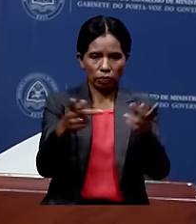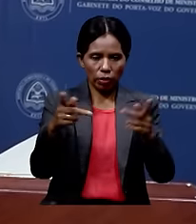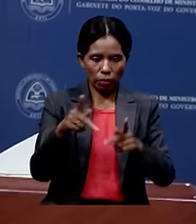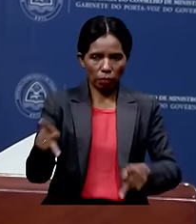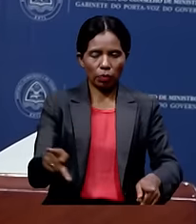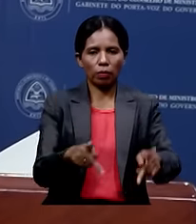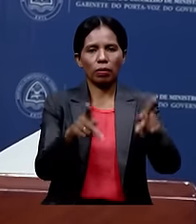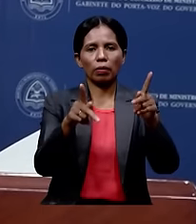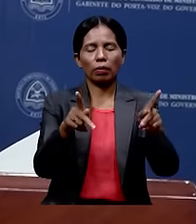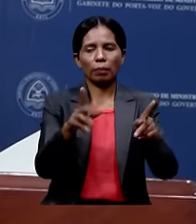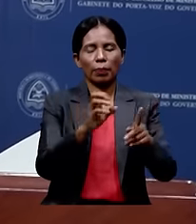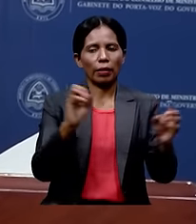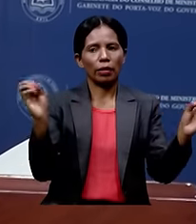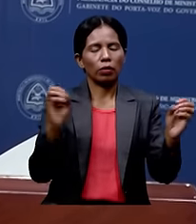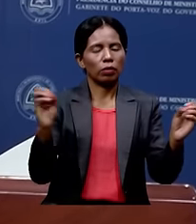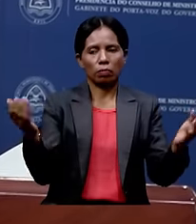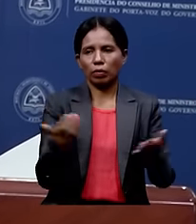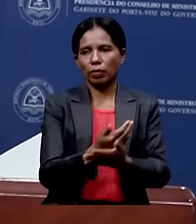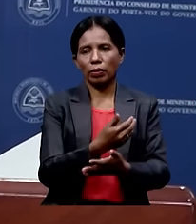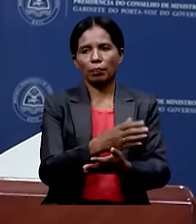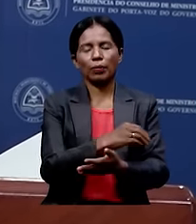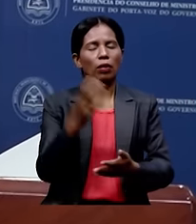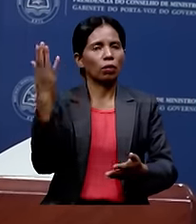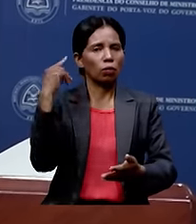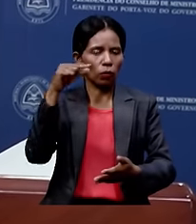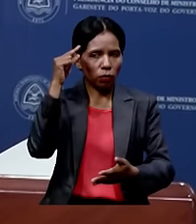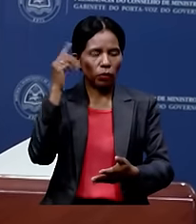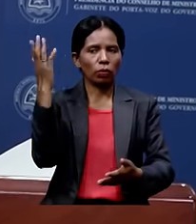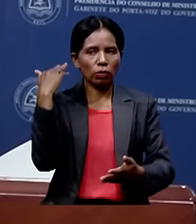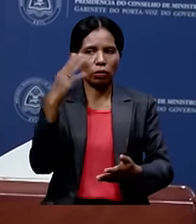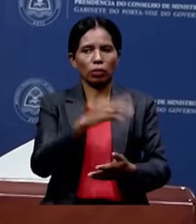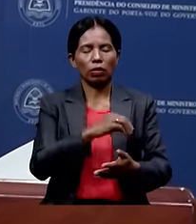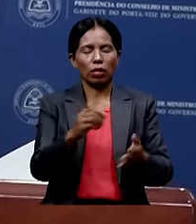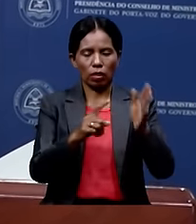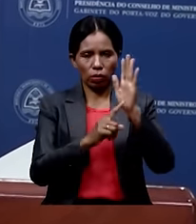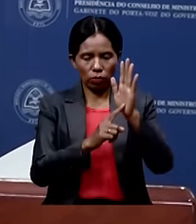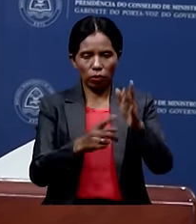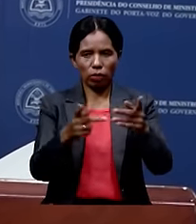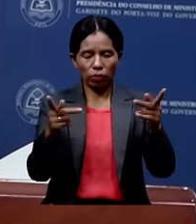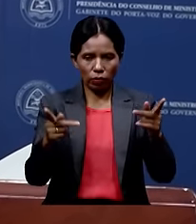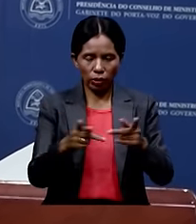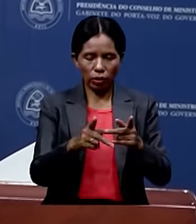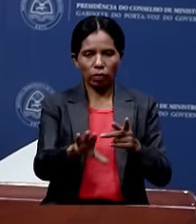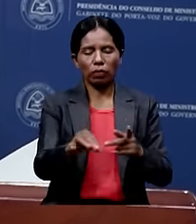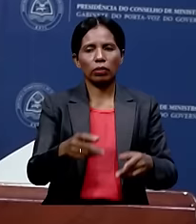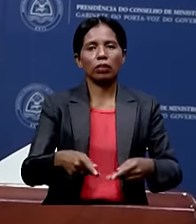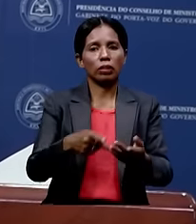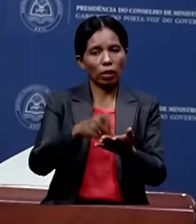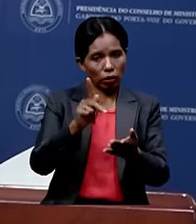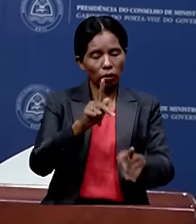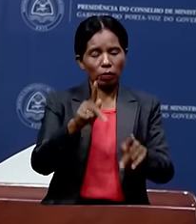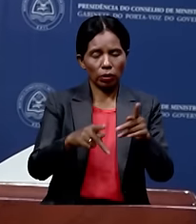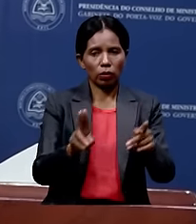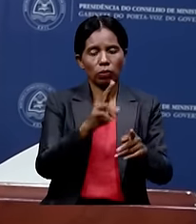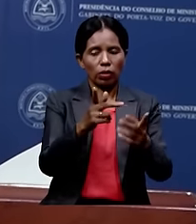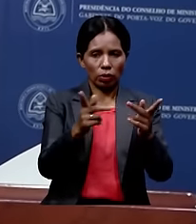que laos batfong, desde o governo anterior, indica ona, notifica ona comunidade sira, neve que ocupa